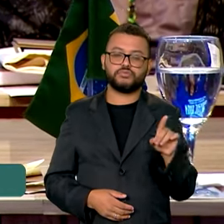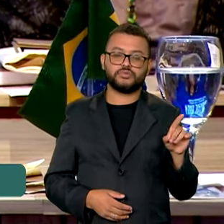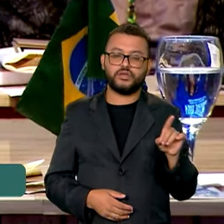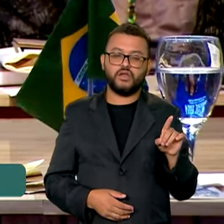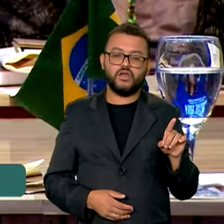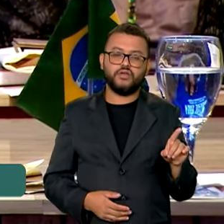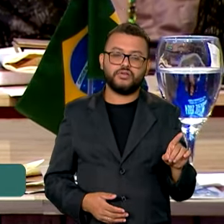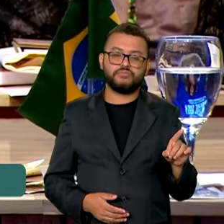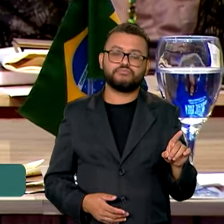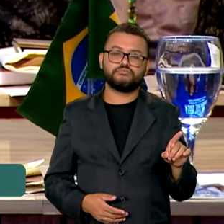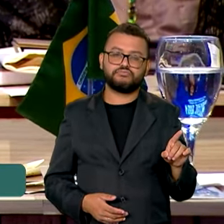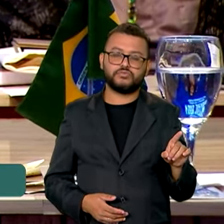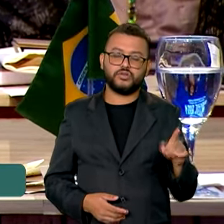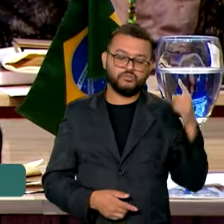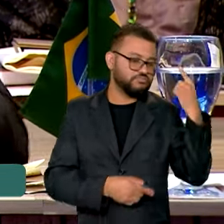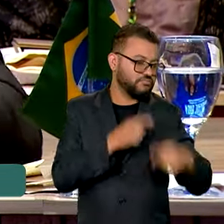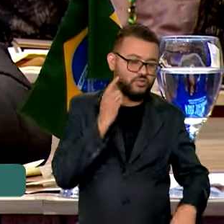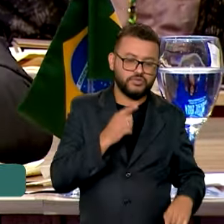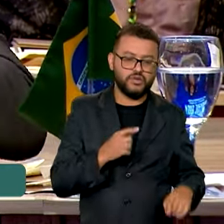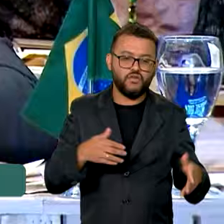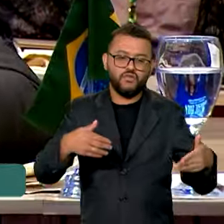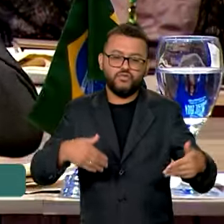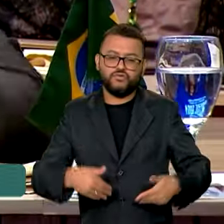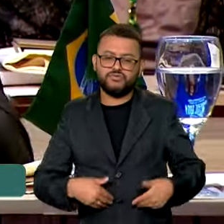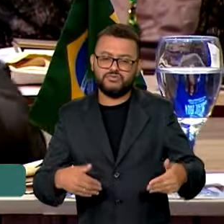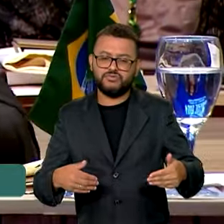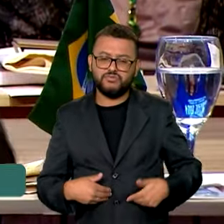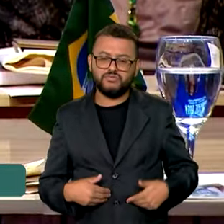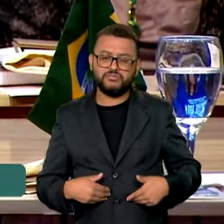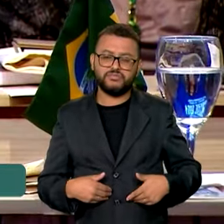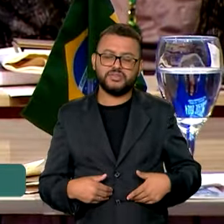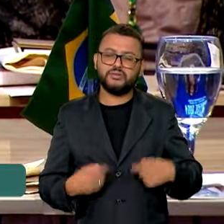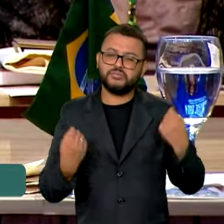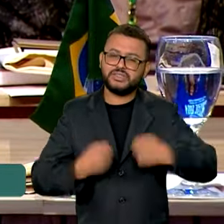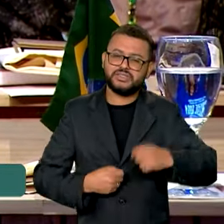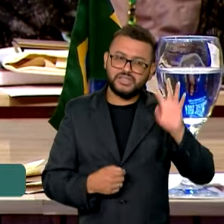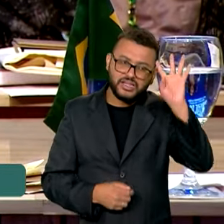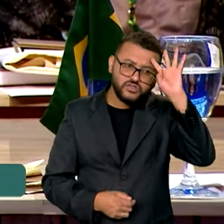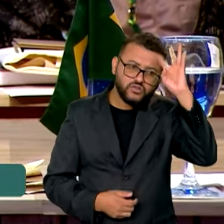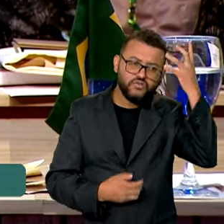A fome é uma coisa que exige decisão política.